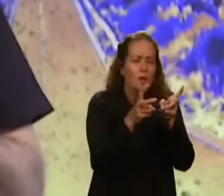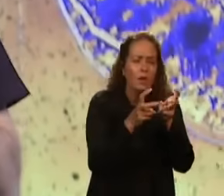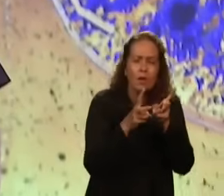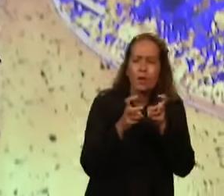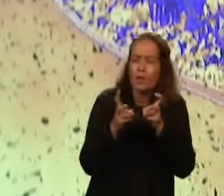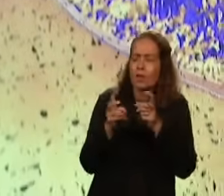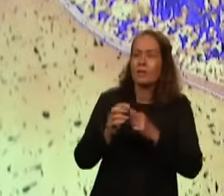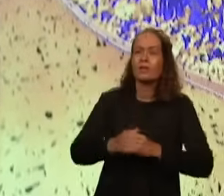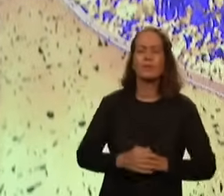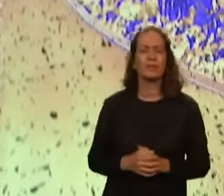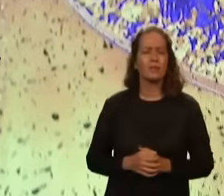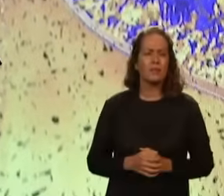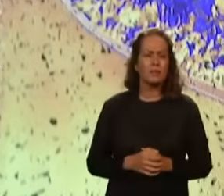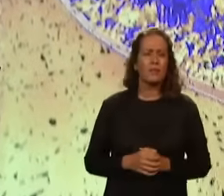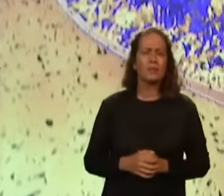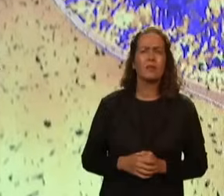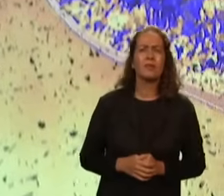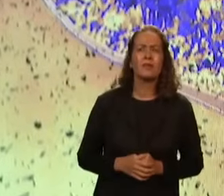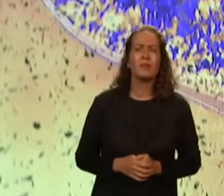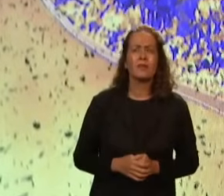Por que que essa galinha